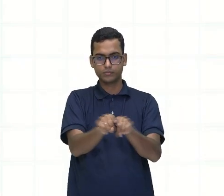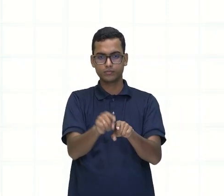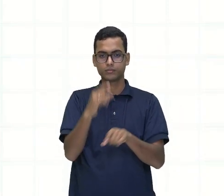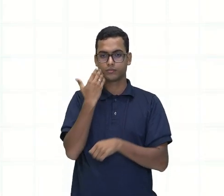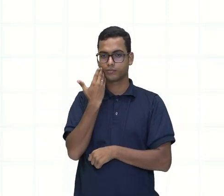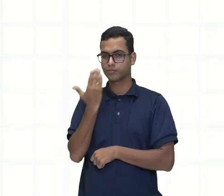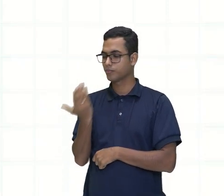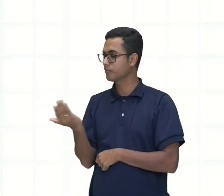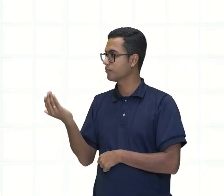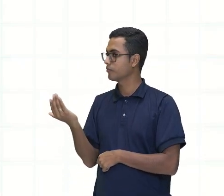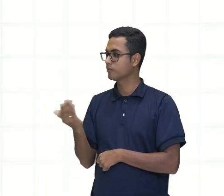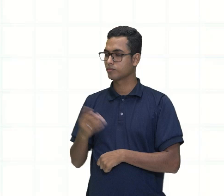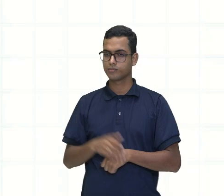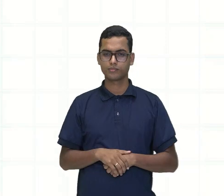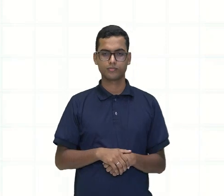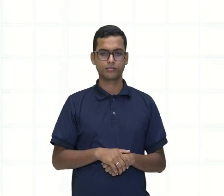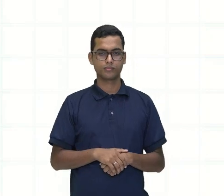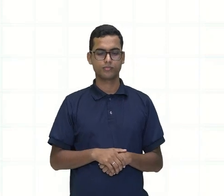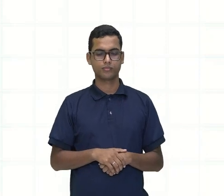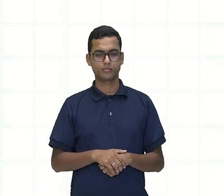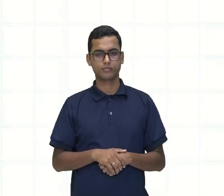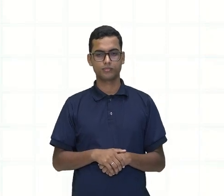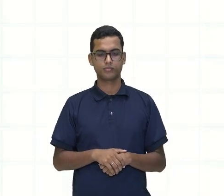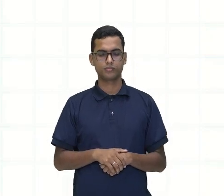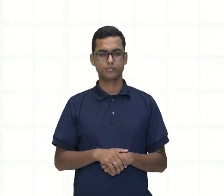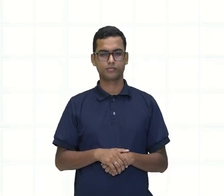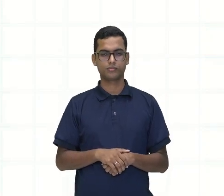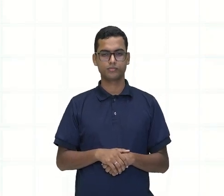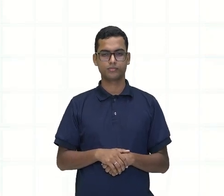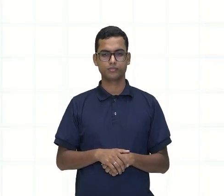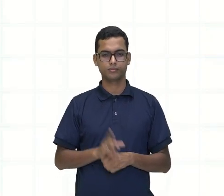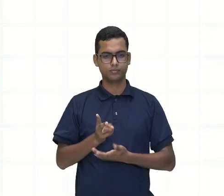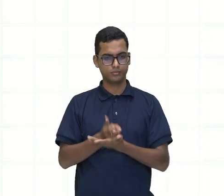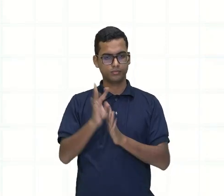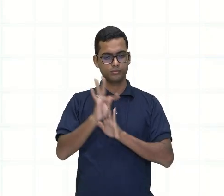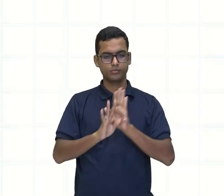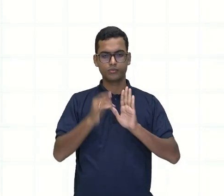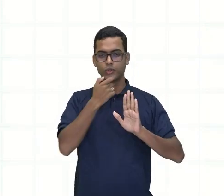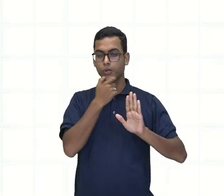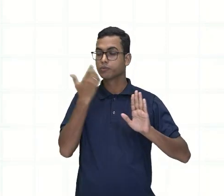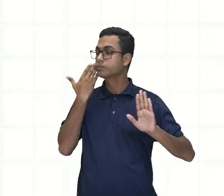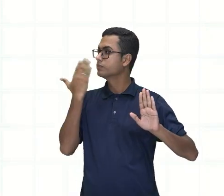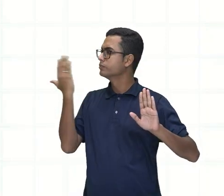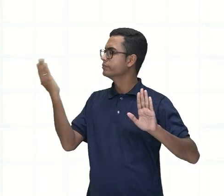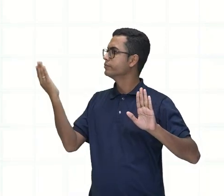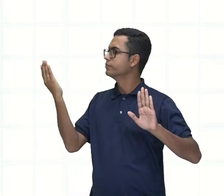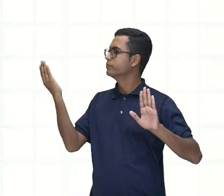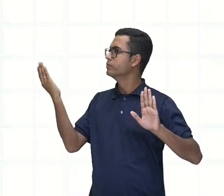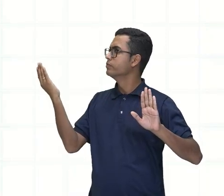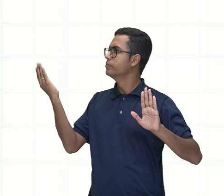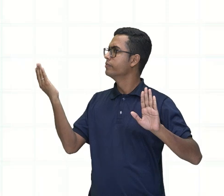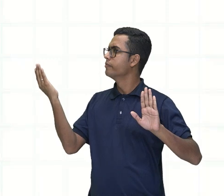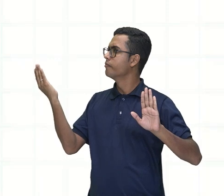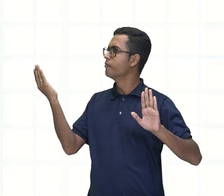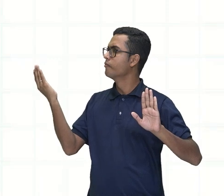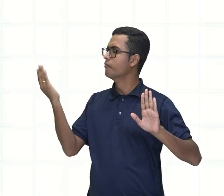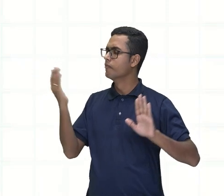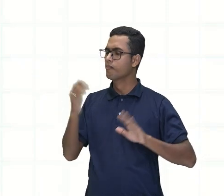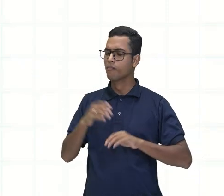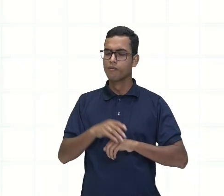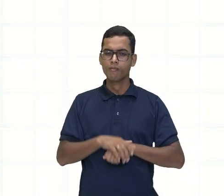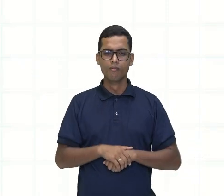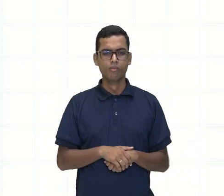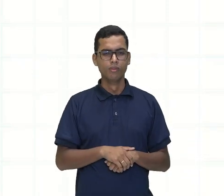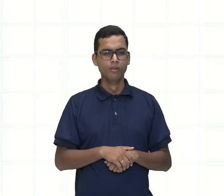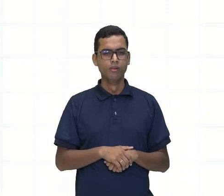When he gave to a girl, she became invisible. Quando ele deu alguma